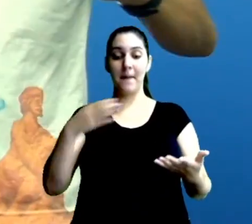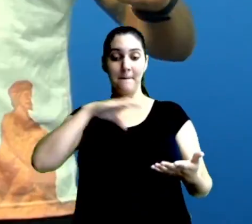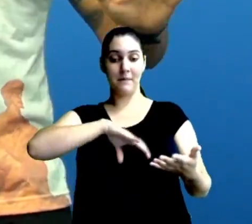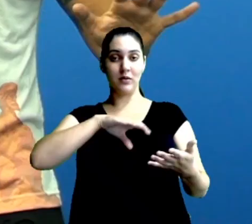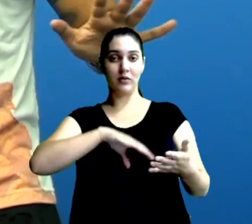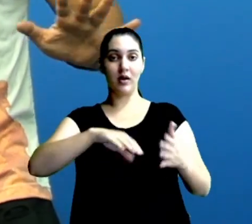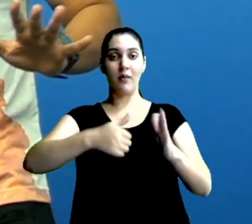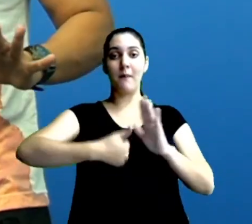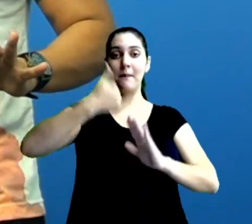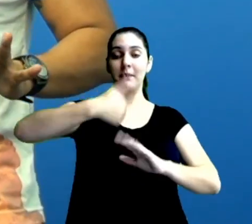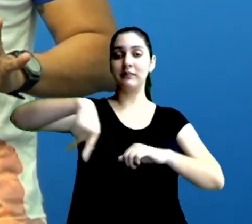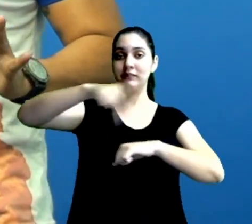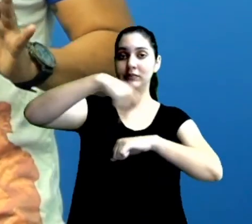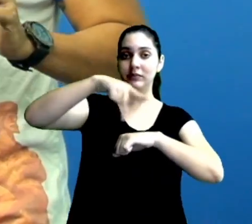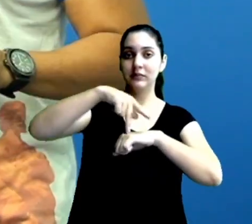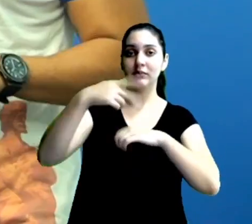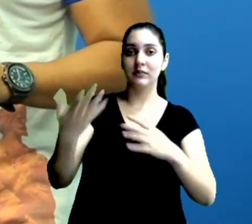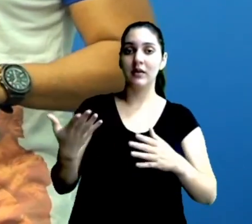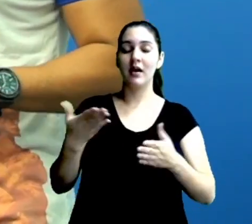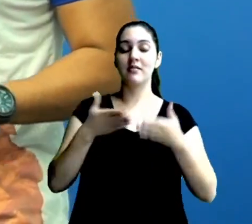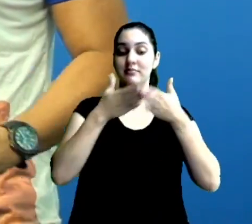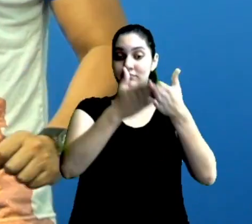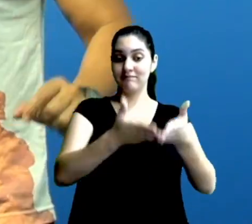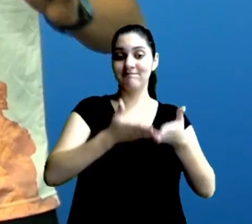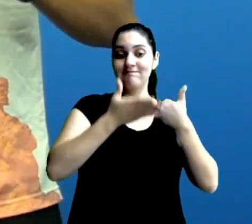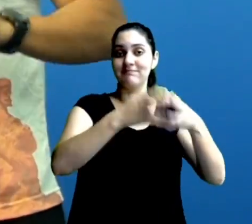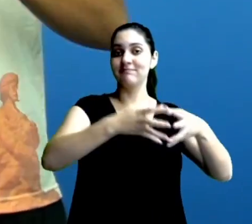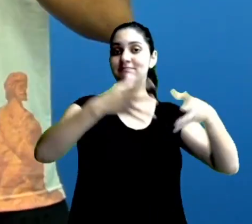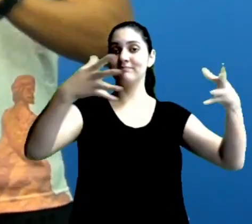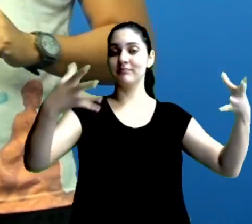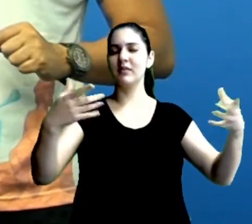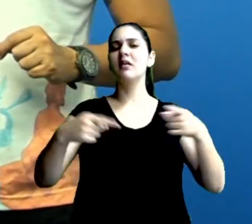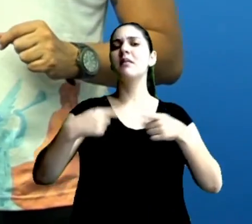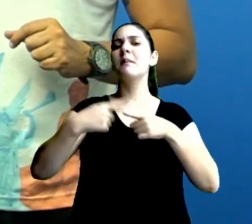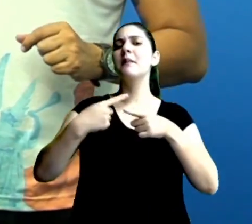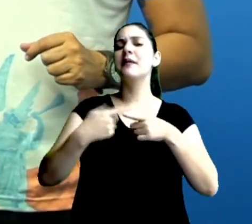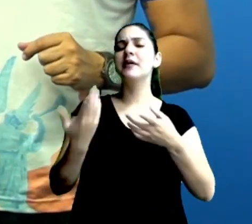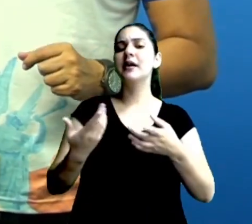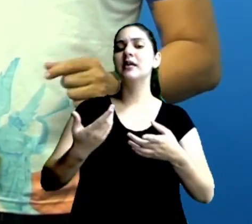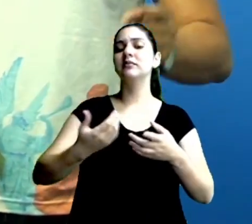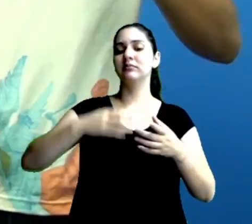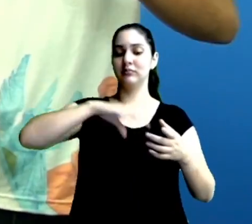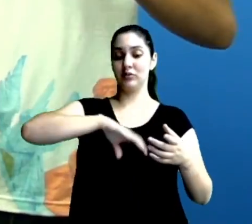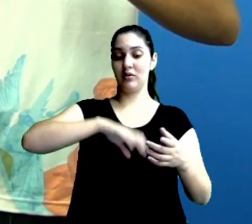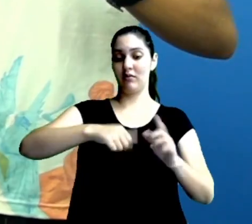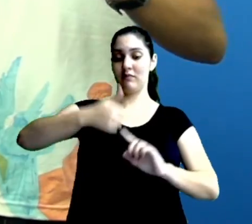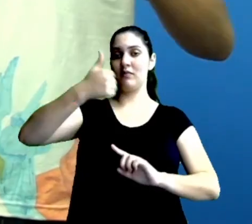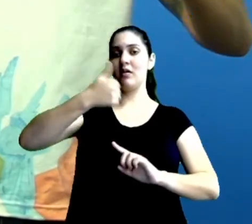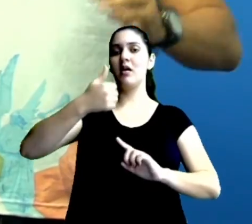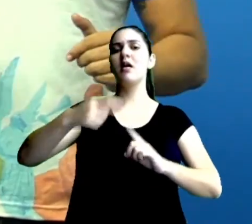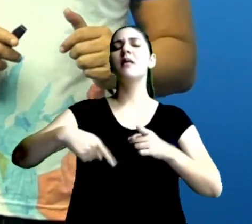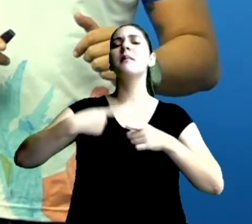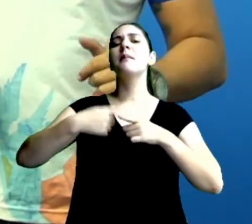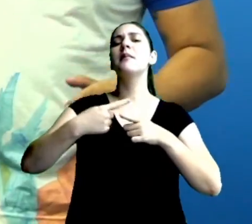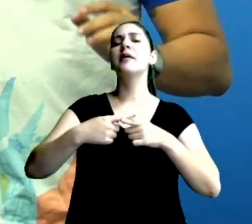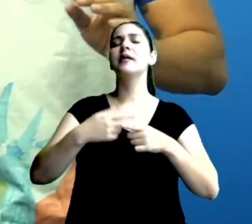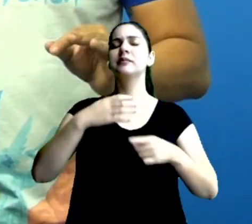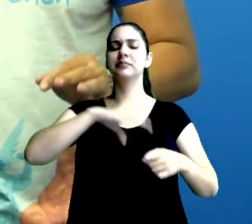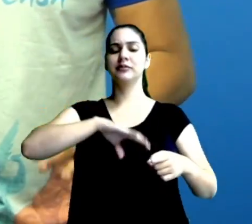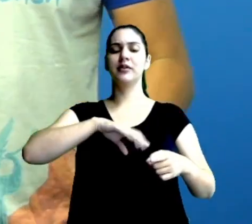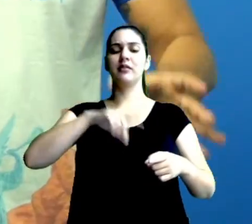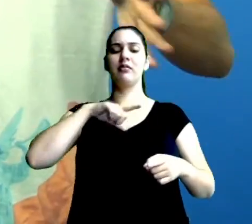o primeiro país a se lançar nas grandes navegações. Por que Portugal foi um dos primeiros? Porque o que é que Portugal tinha de